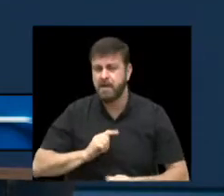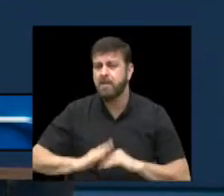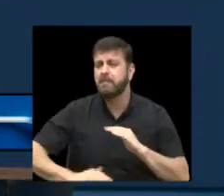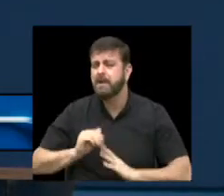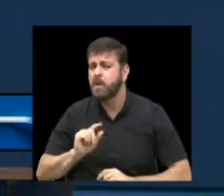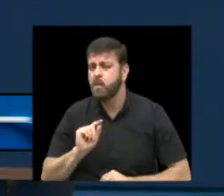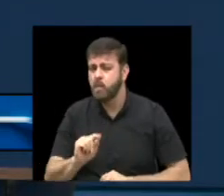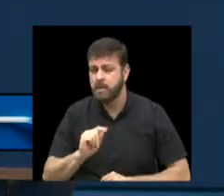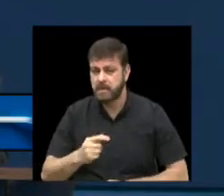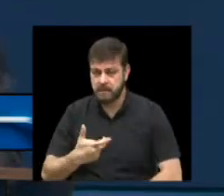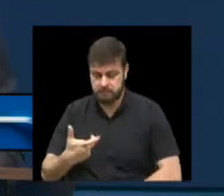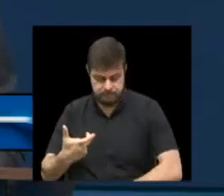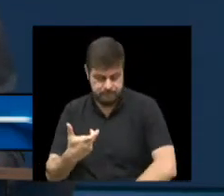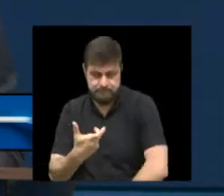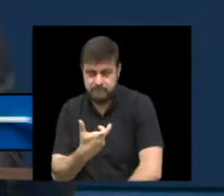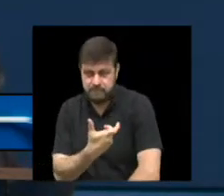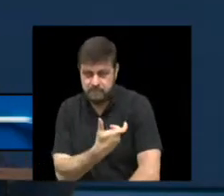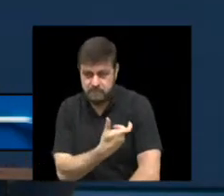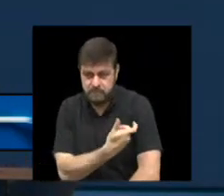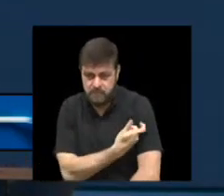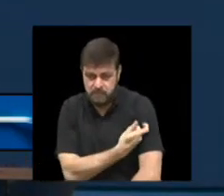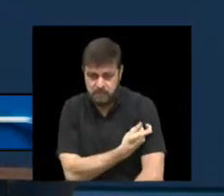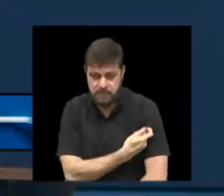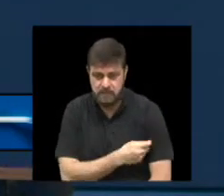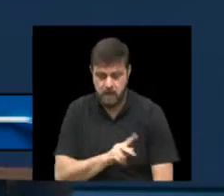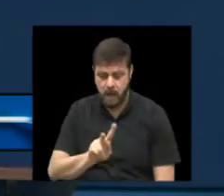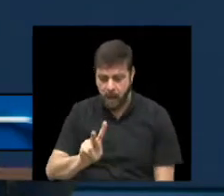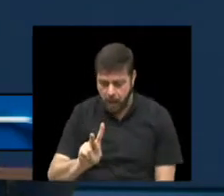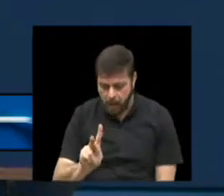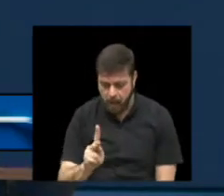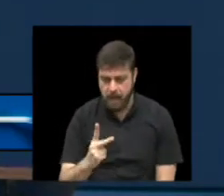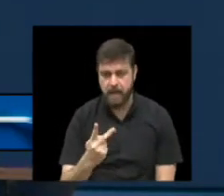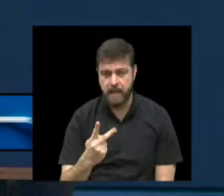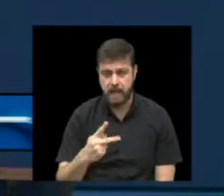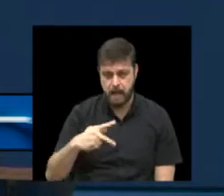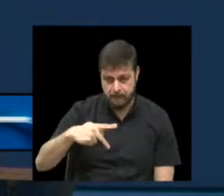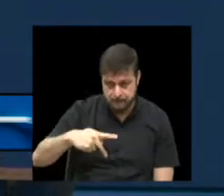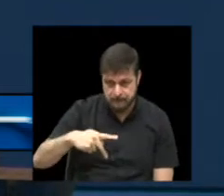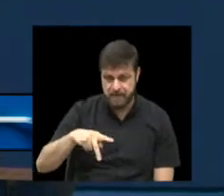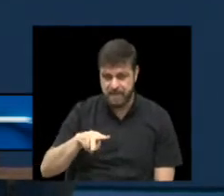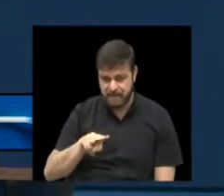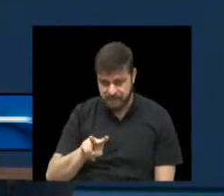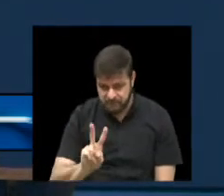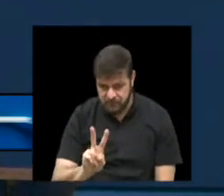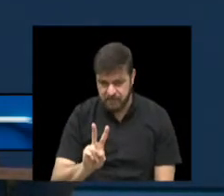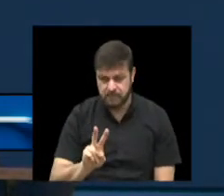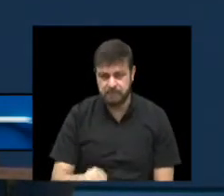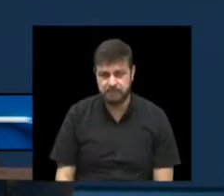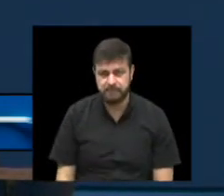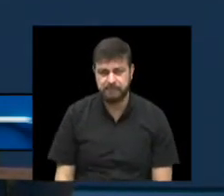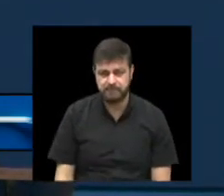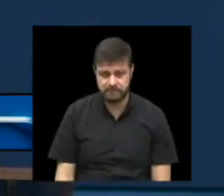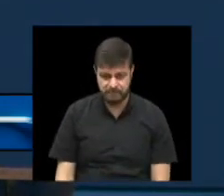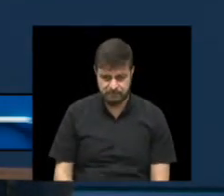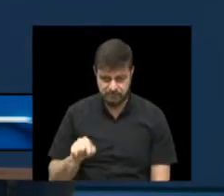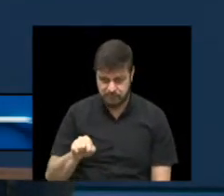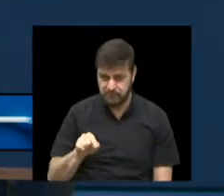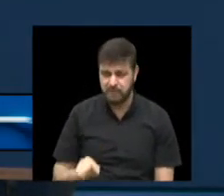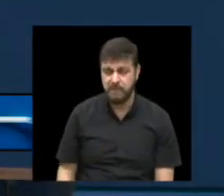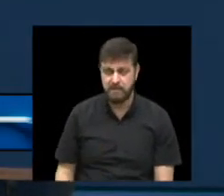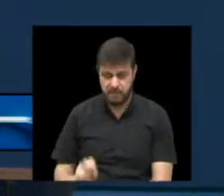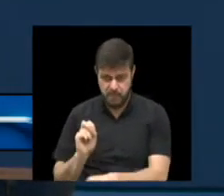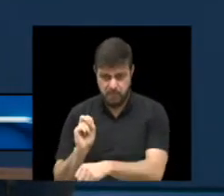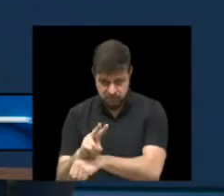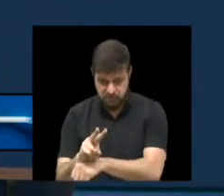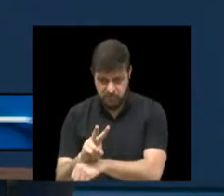é a vacinação. Eu vou falar do HPV. O HPV, que é o Human Papilloma Vírus, ou o Papilloma Vírus